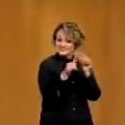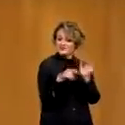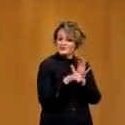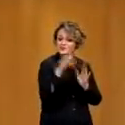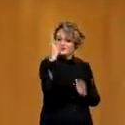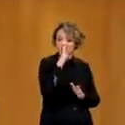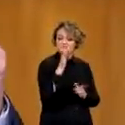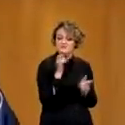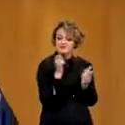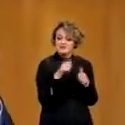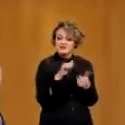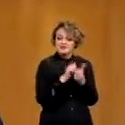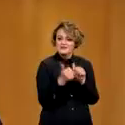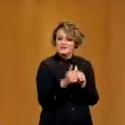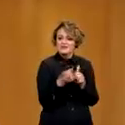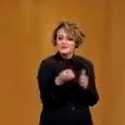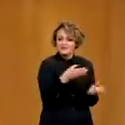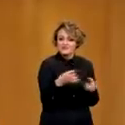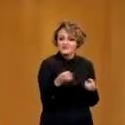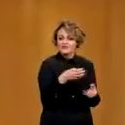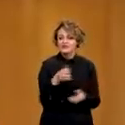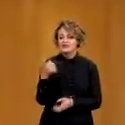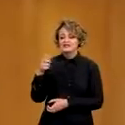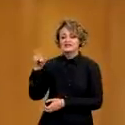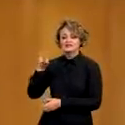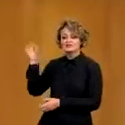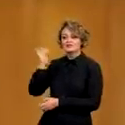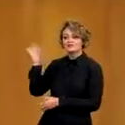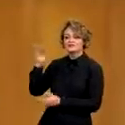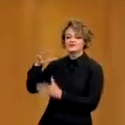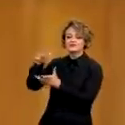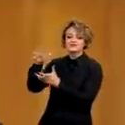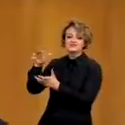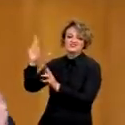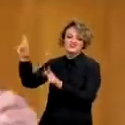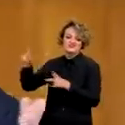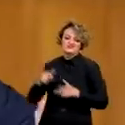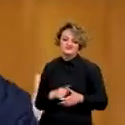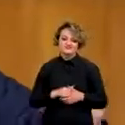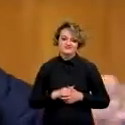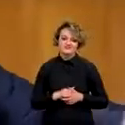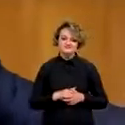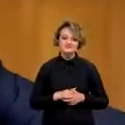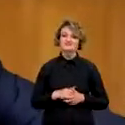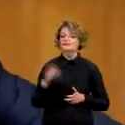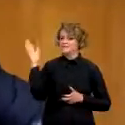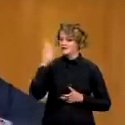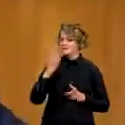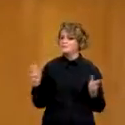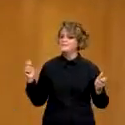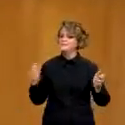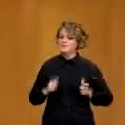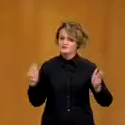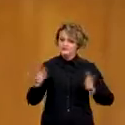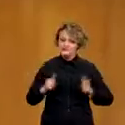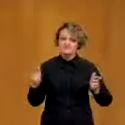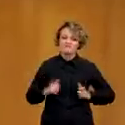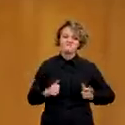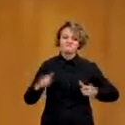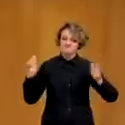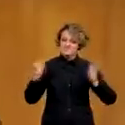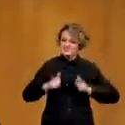brasileira é renovável contra 15% do resto do mundo. E o Brasil tem um potencial